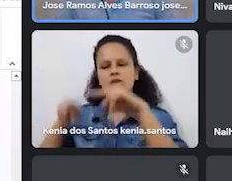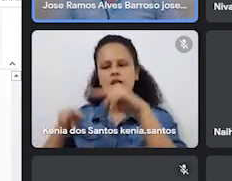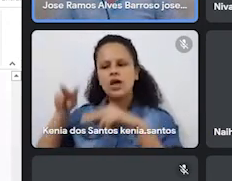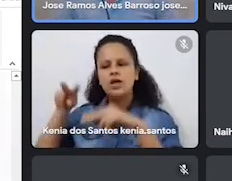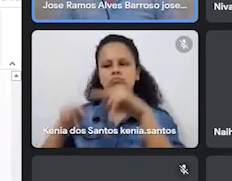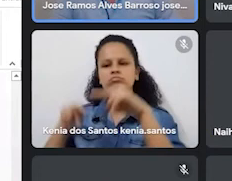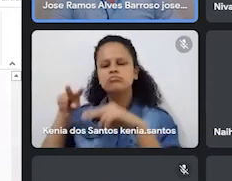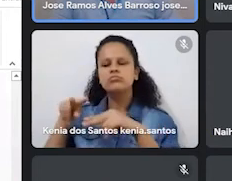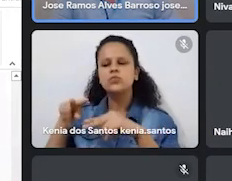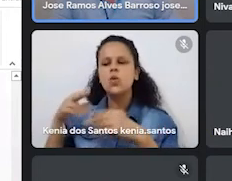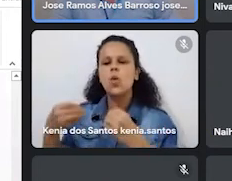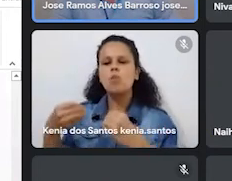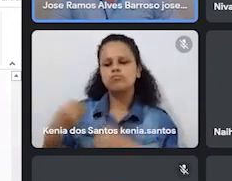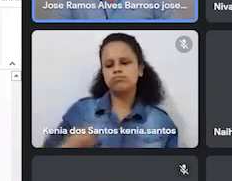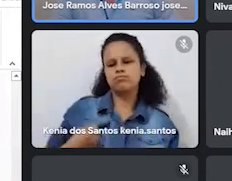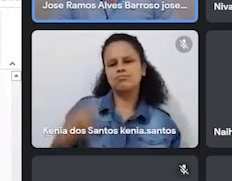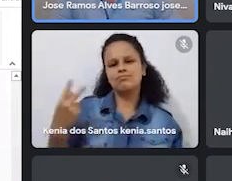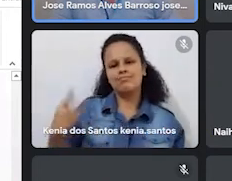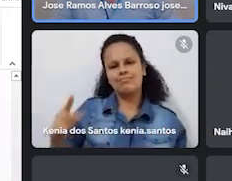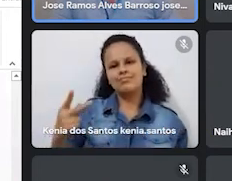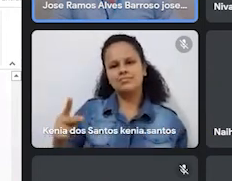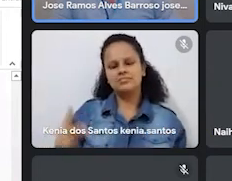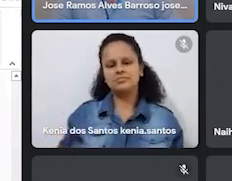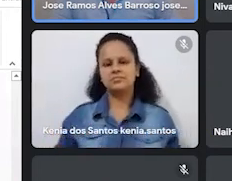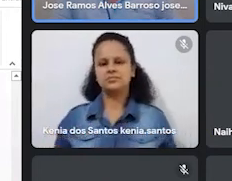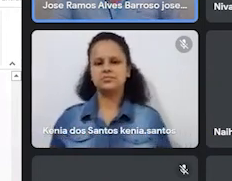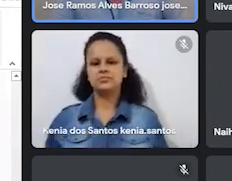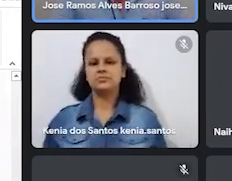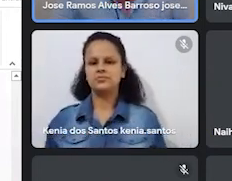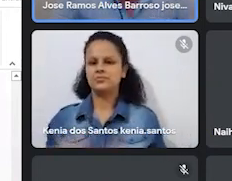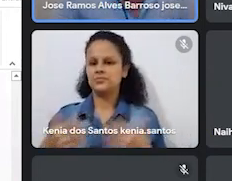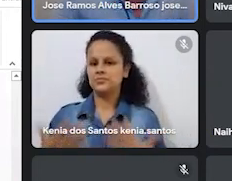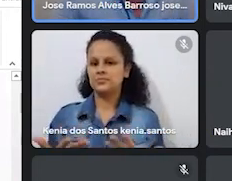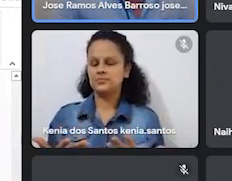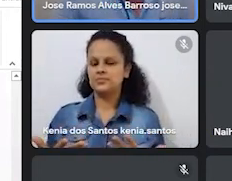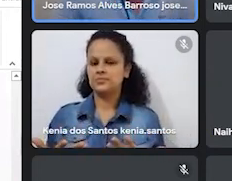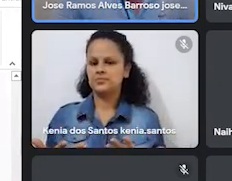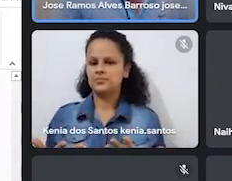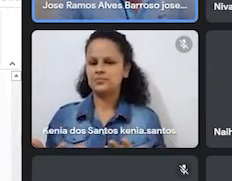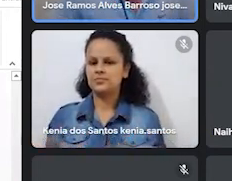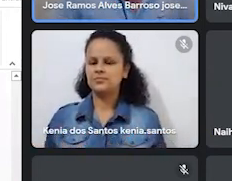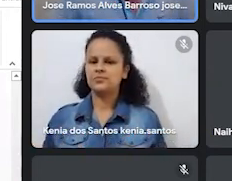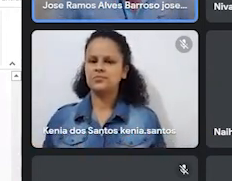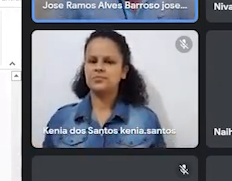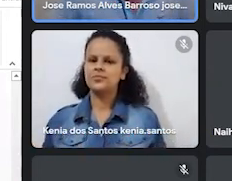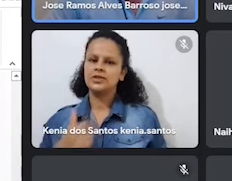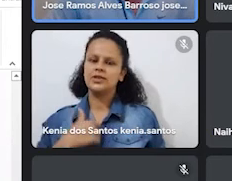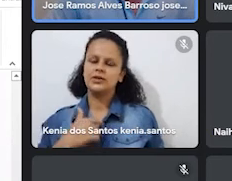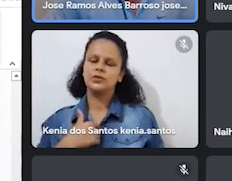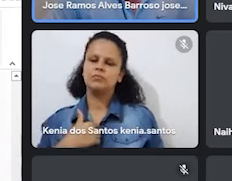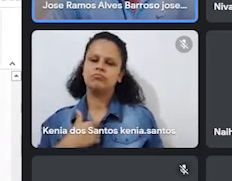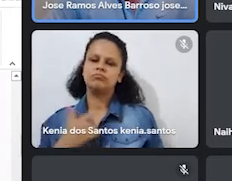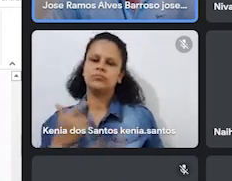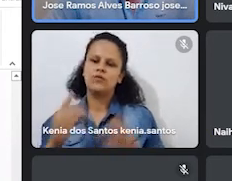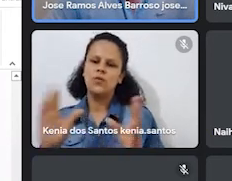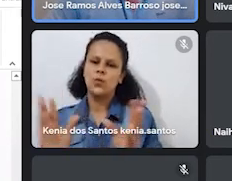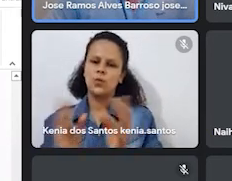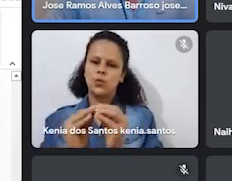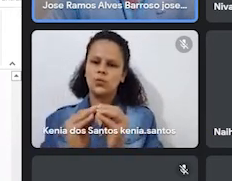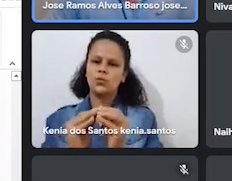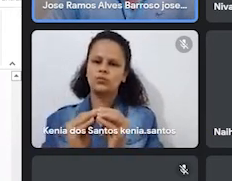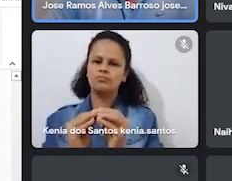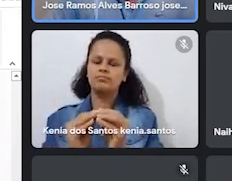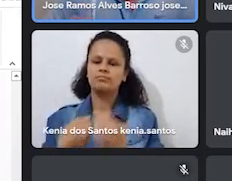verificação da situação dele. Pessoal, só uma conclusão, igual eu falei com vocês.